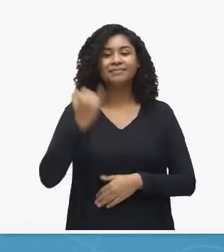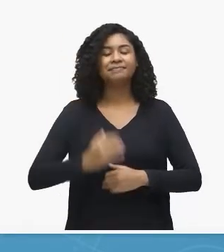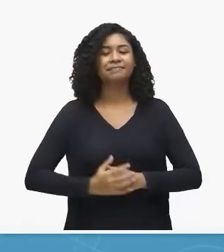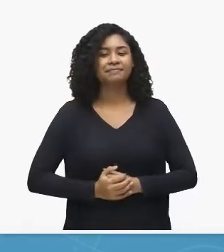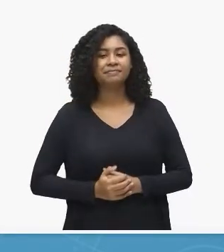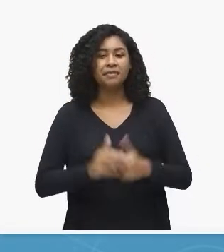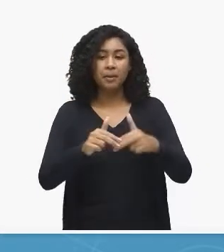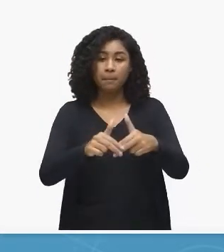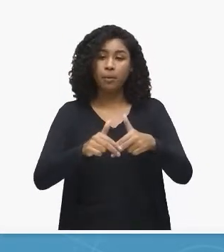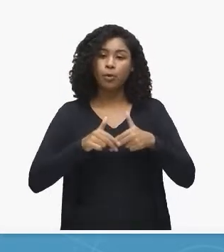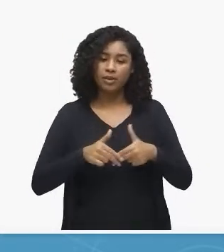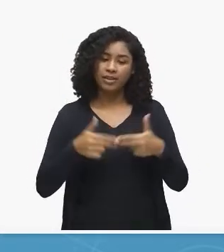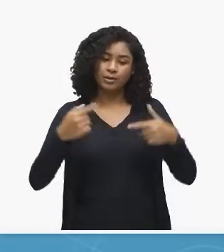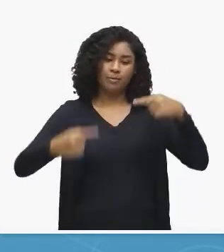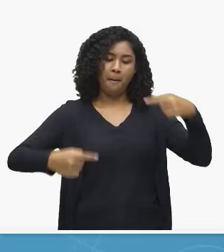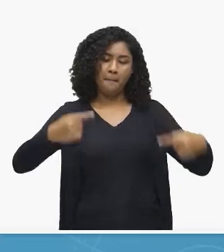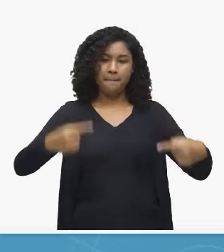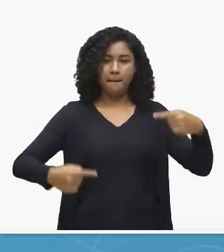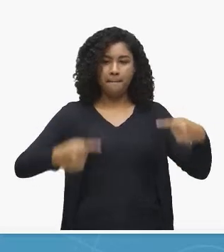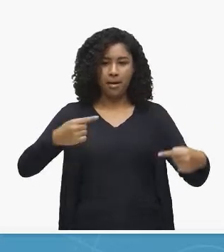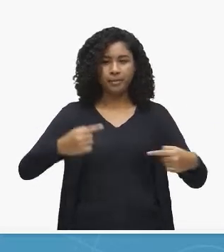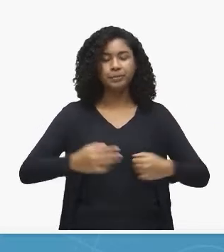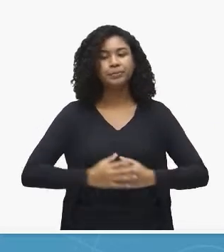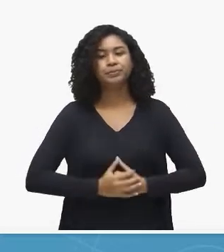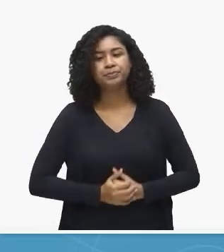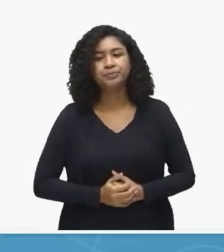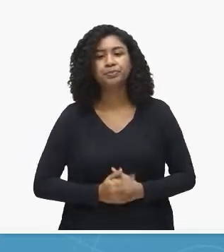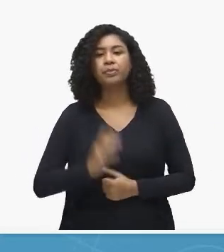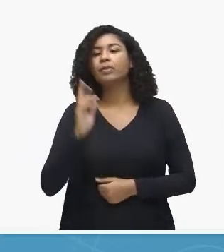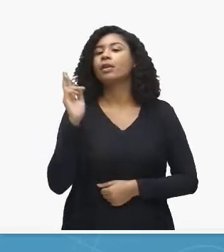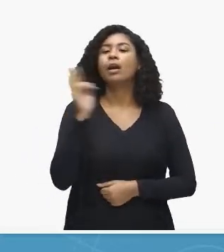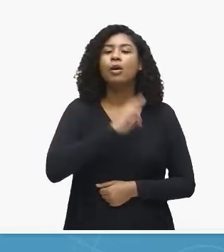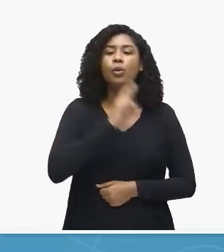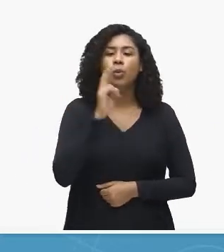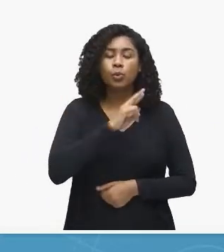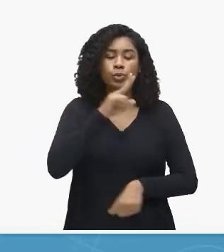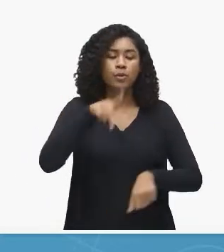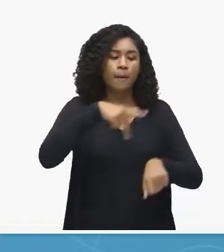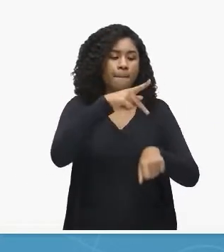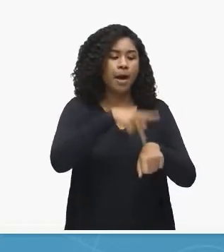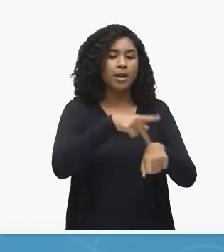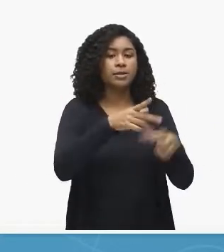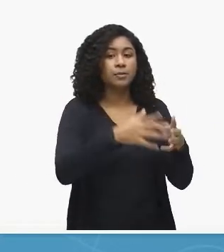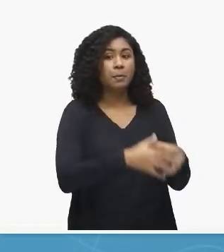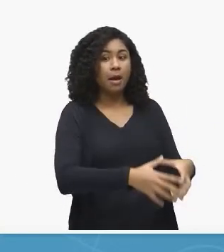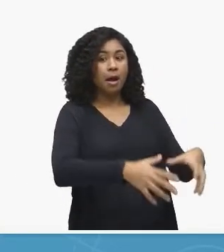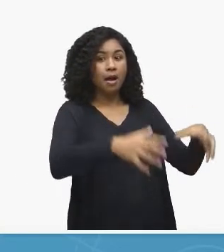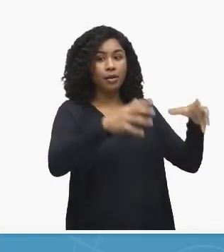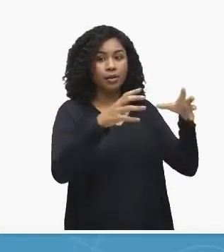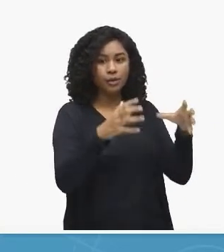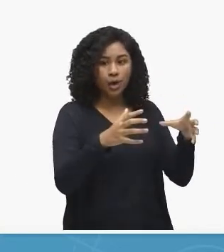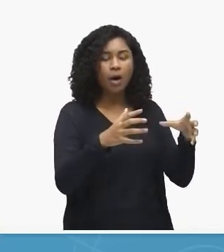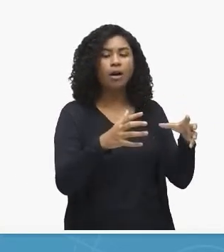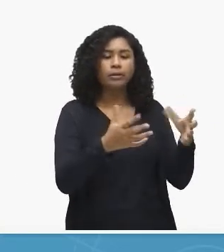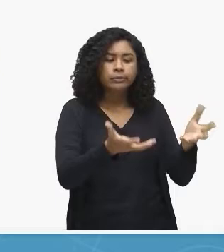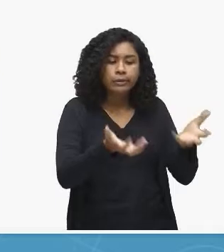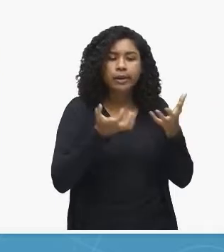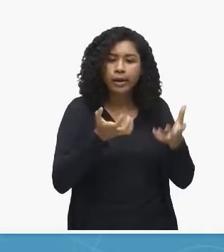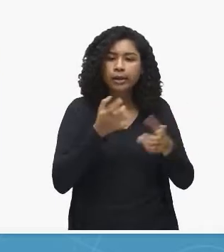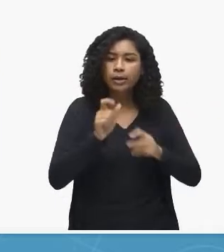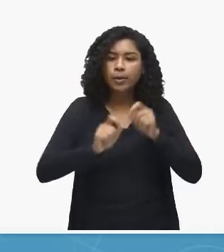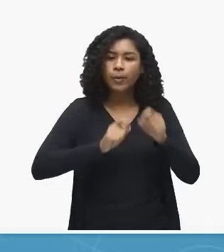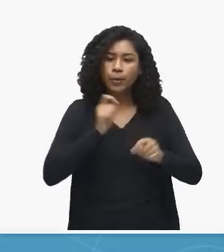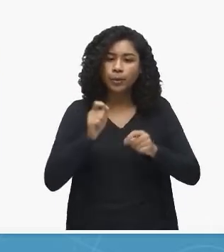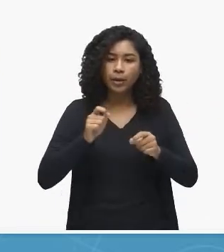isso essa disputa. A Rússia, maior dos países aí eslavos, era interessada em controlar o Estreito